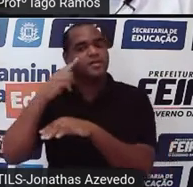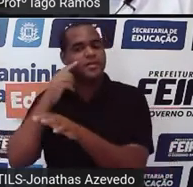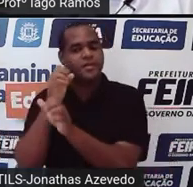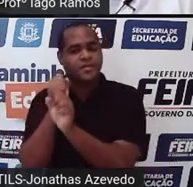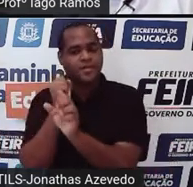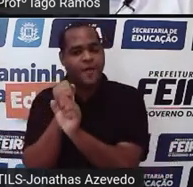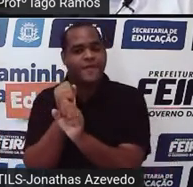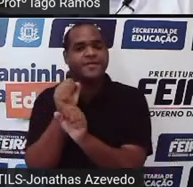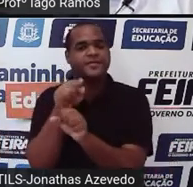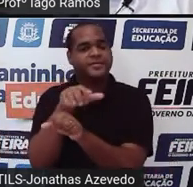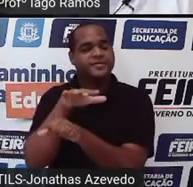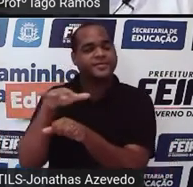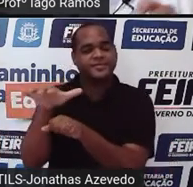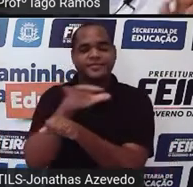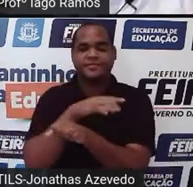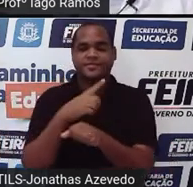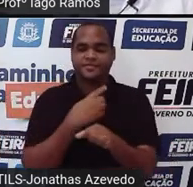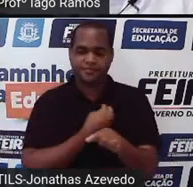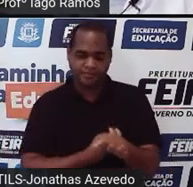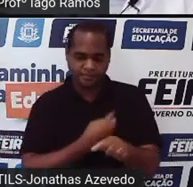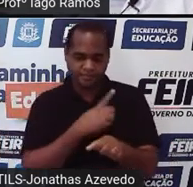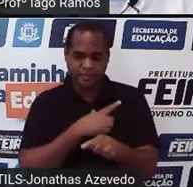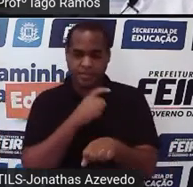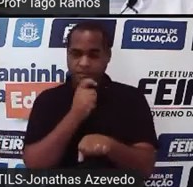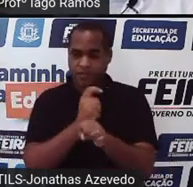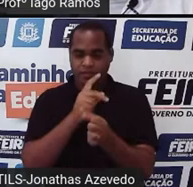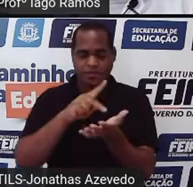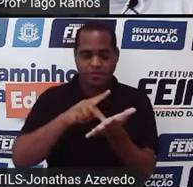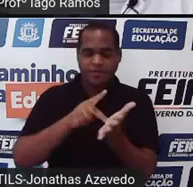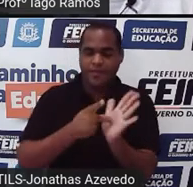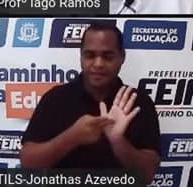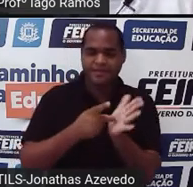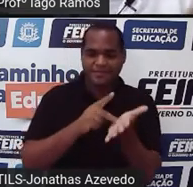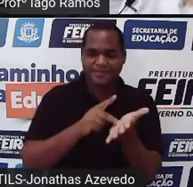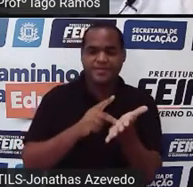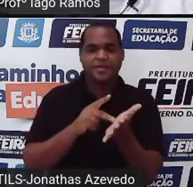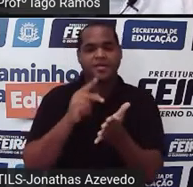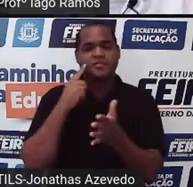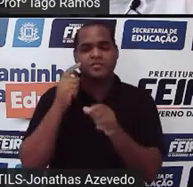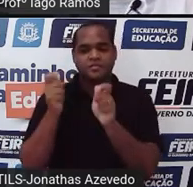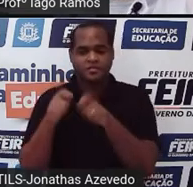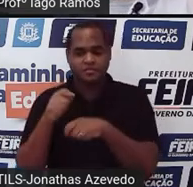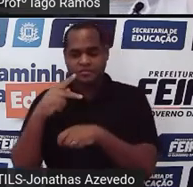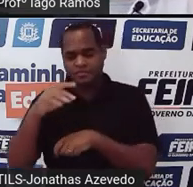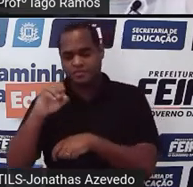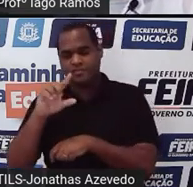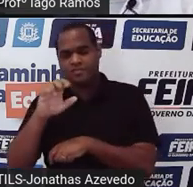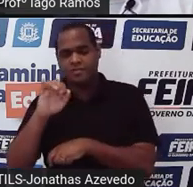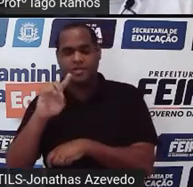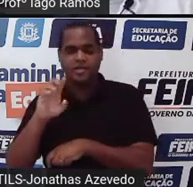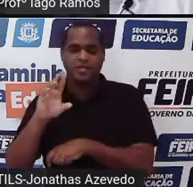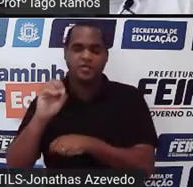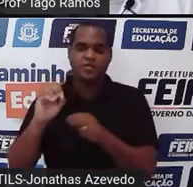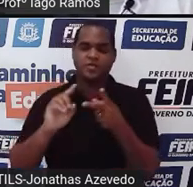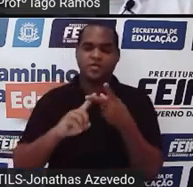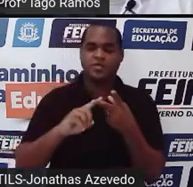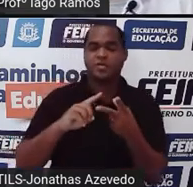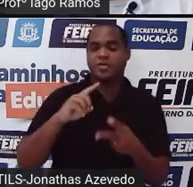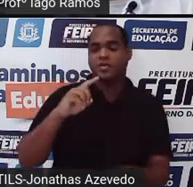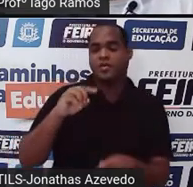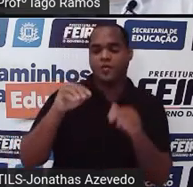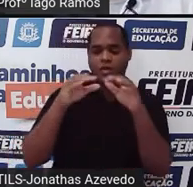né está para o sólidos geométricos sejam eles poliedros ou sejam eles